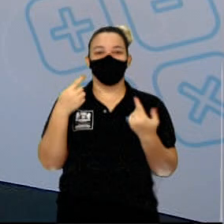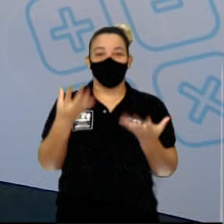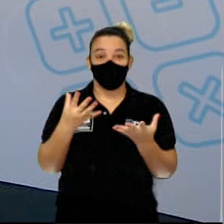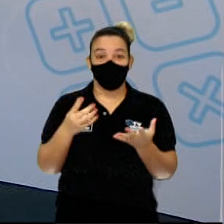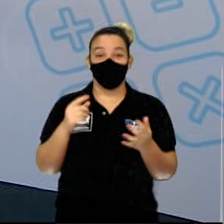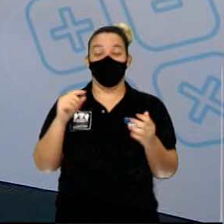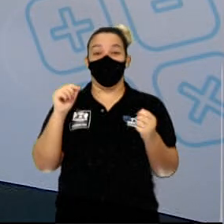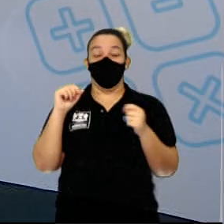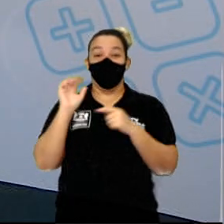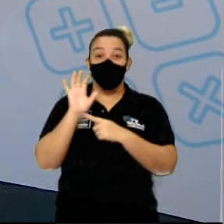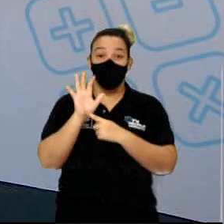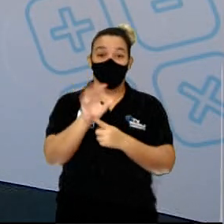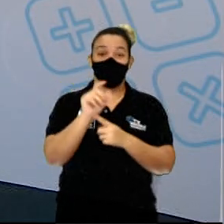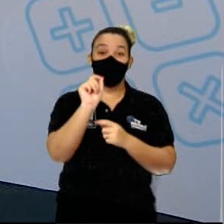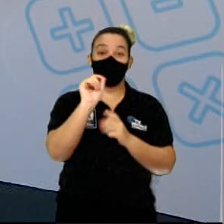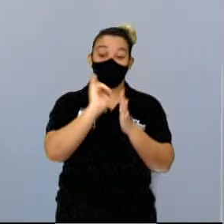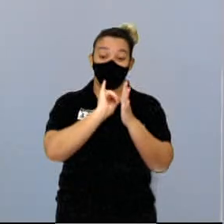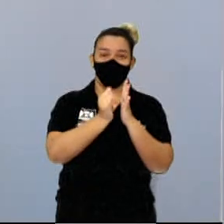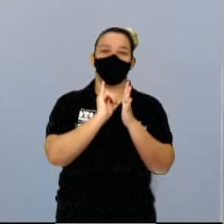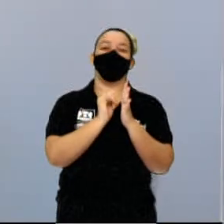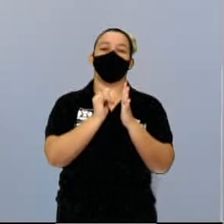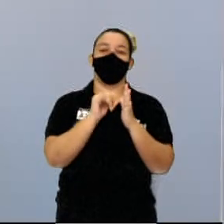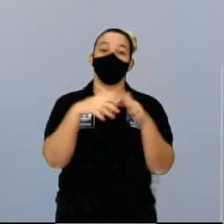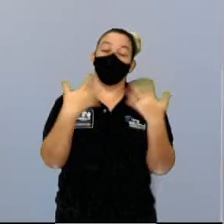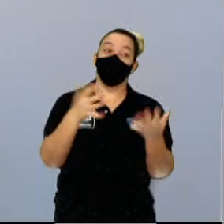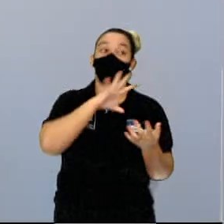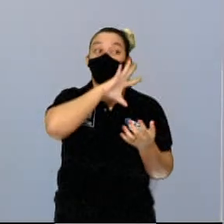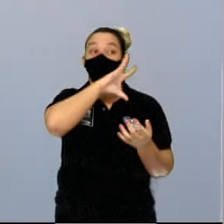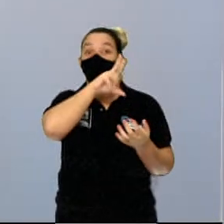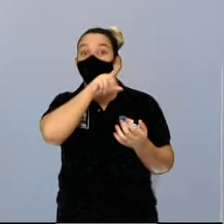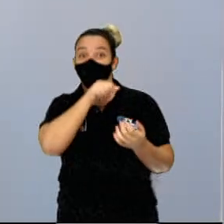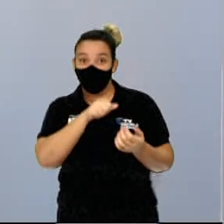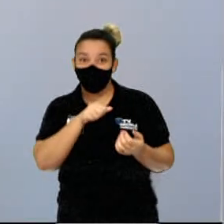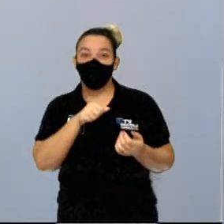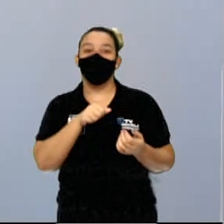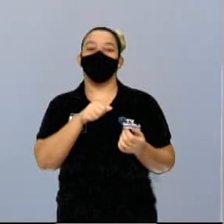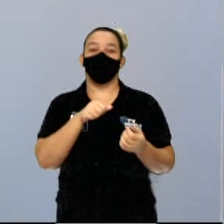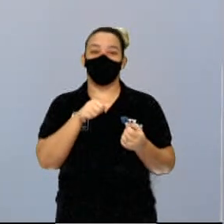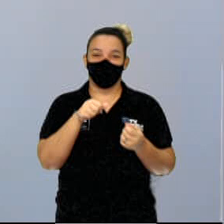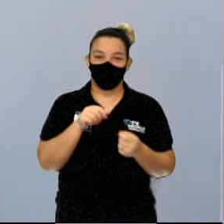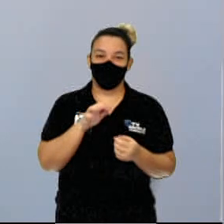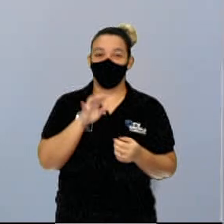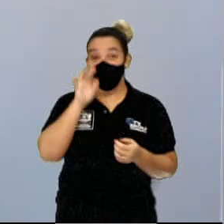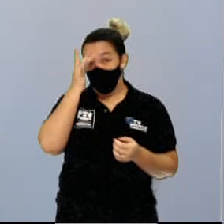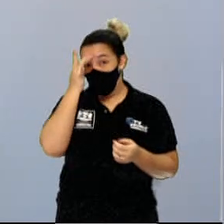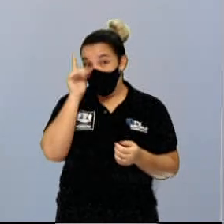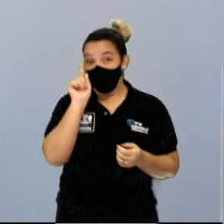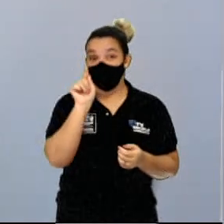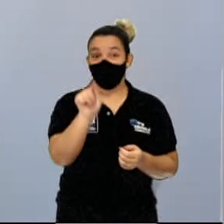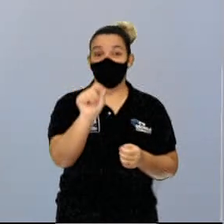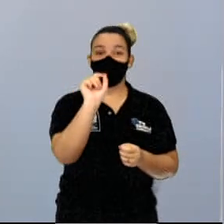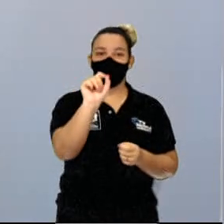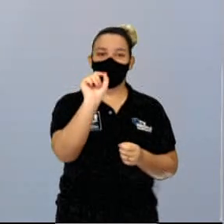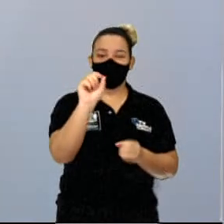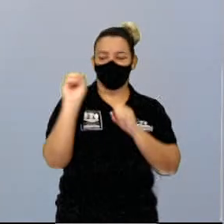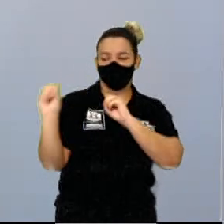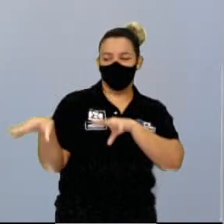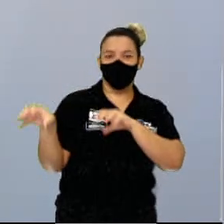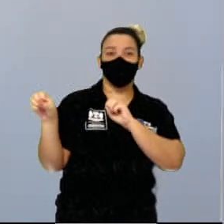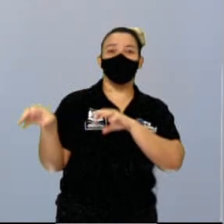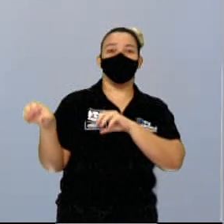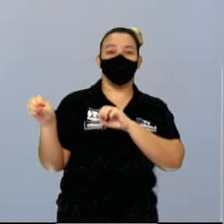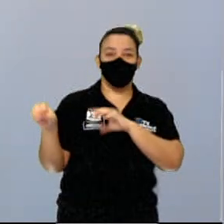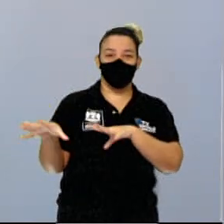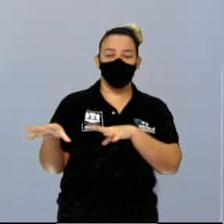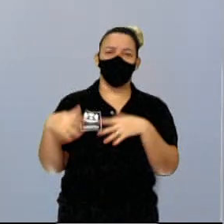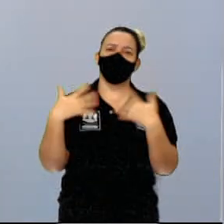surgiram também essas narrativas aí sobre animais que tinham o objetivo de ensinar. Agora, quando foi que essa